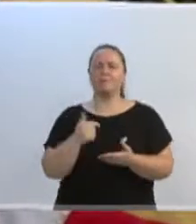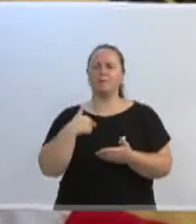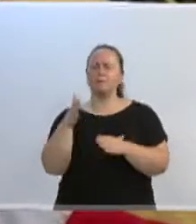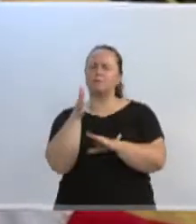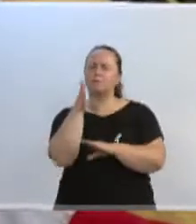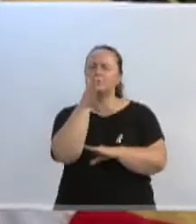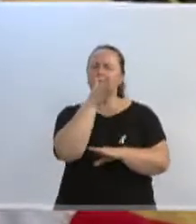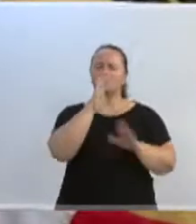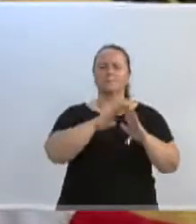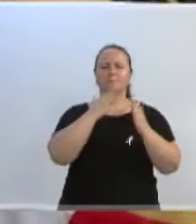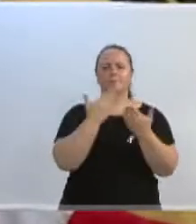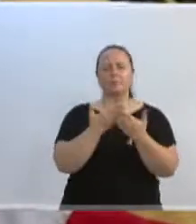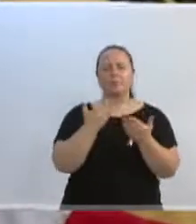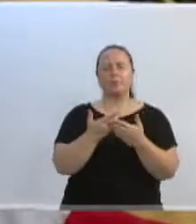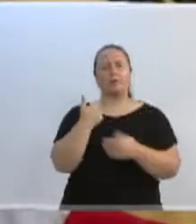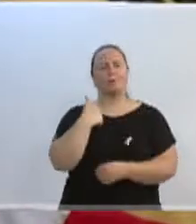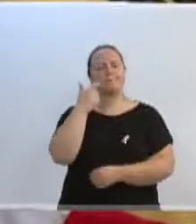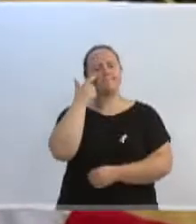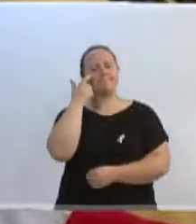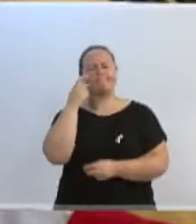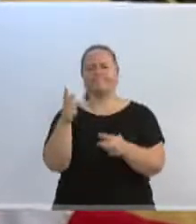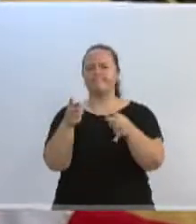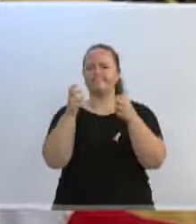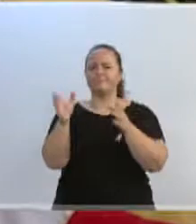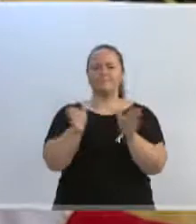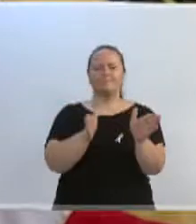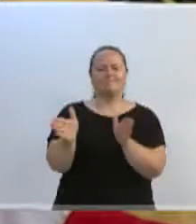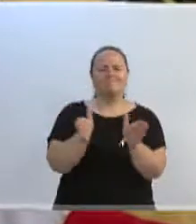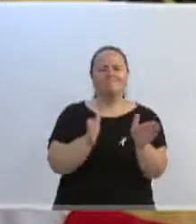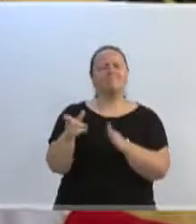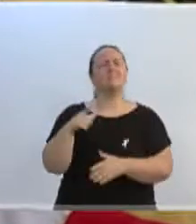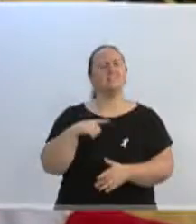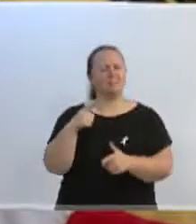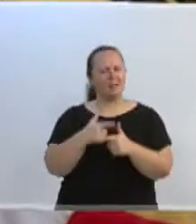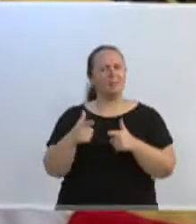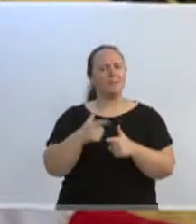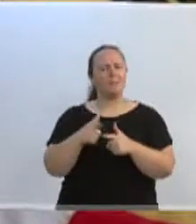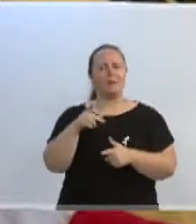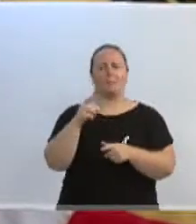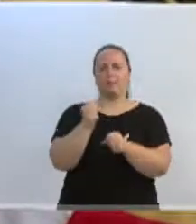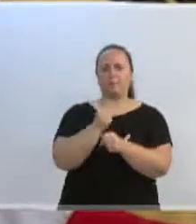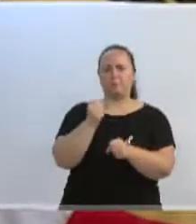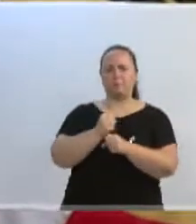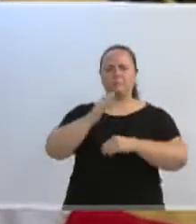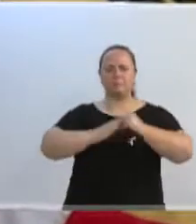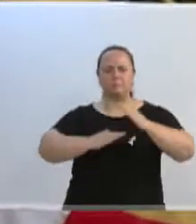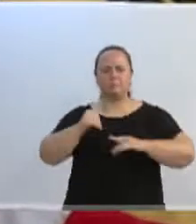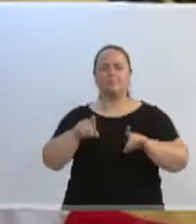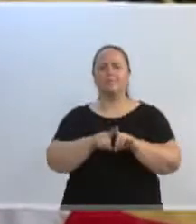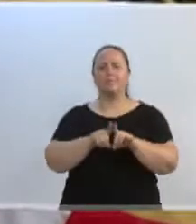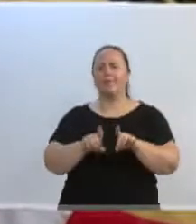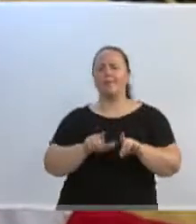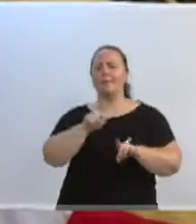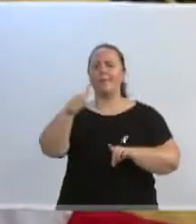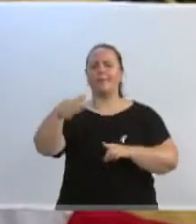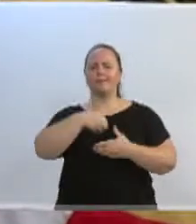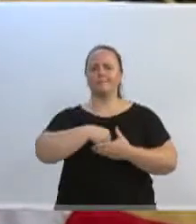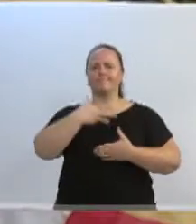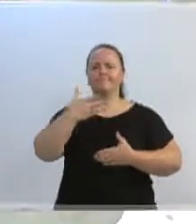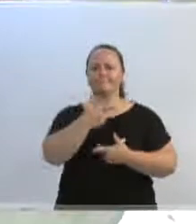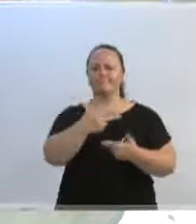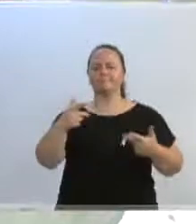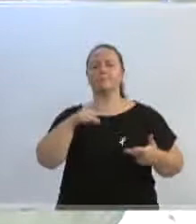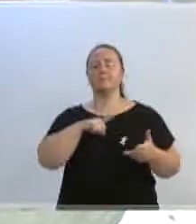e me deparava com a questão da acessibilidade, não só a física, mas todas as acessibilidades, eu olhava e não me conformava. Não é possível, nós temos leis